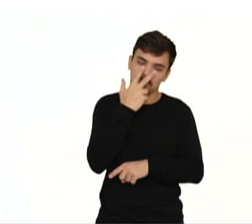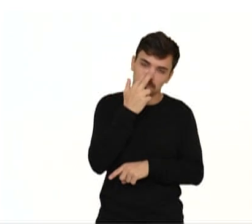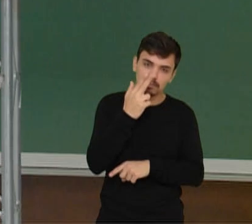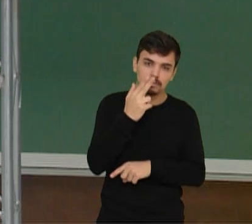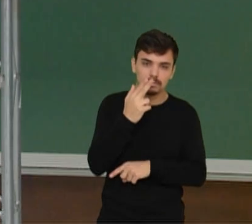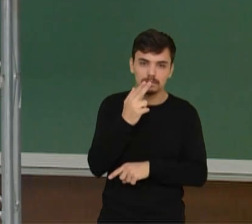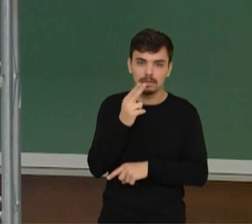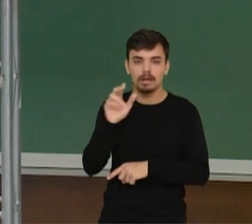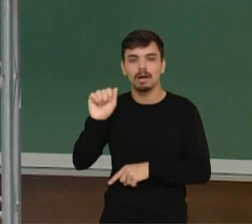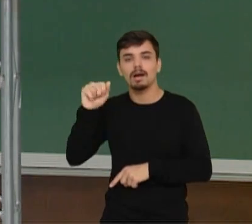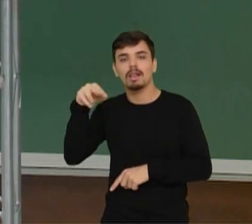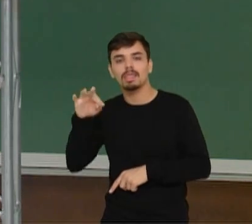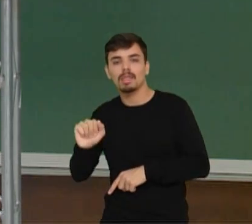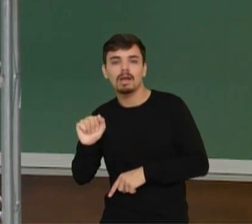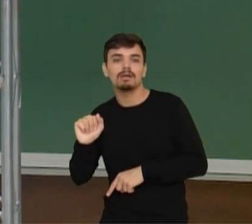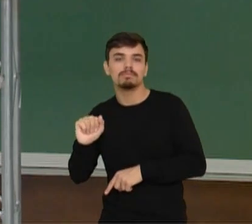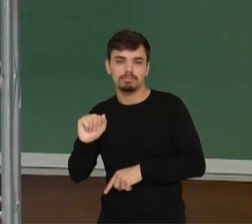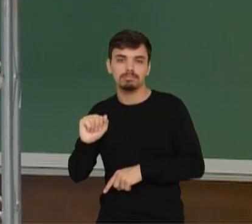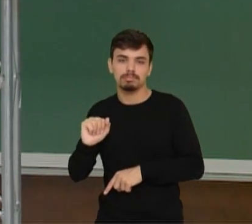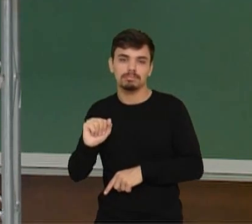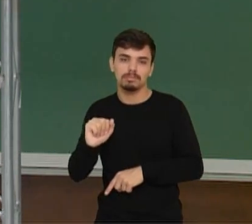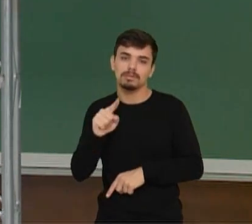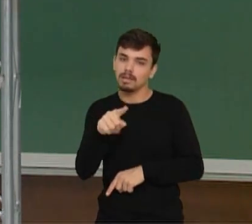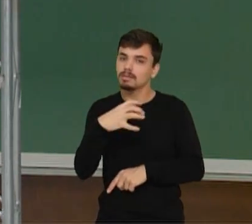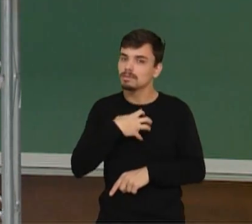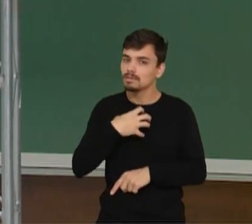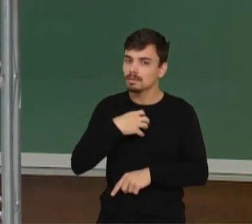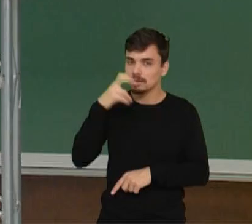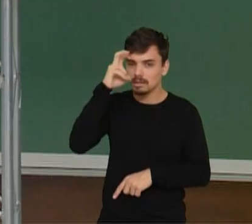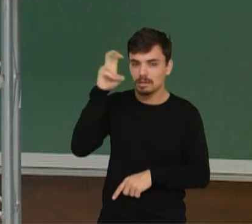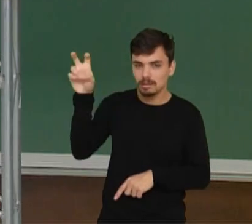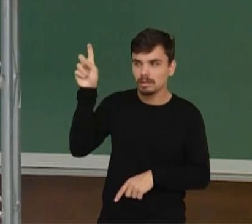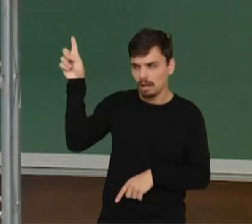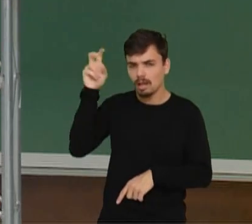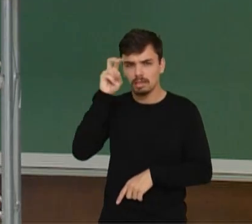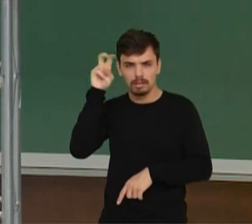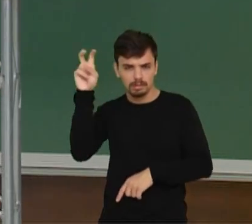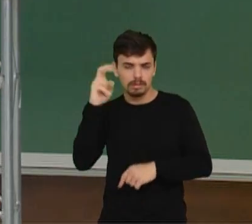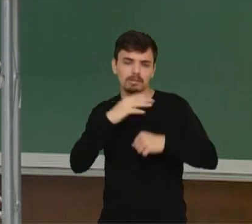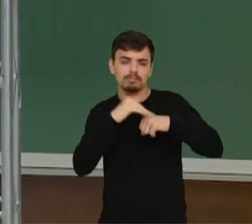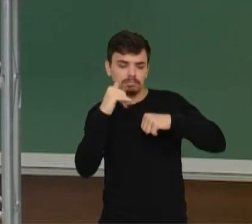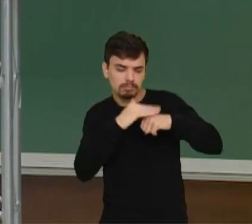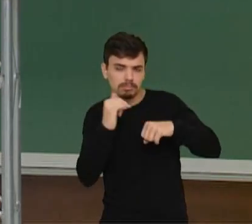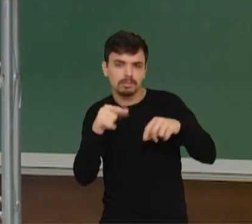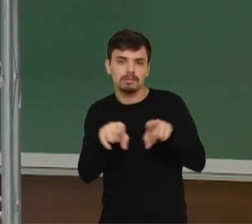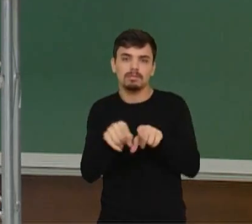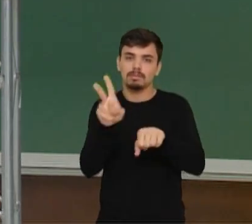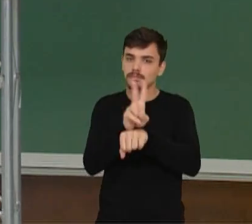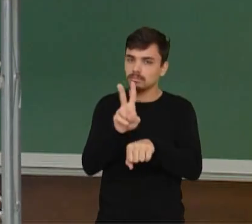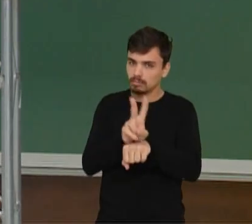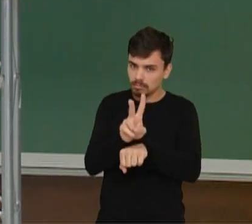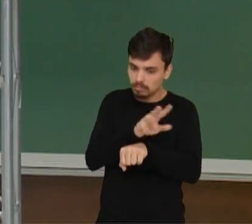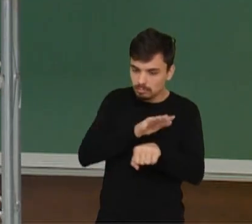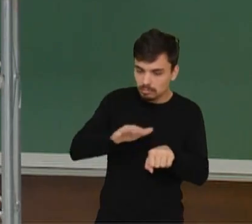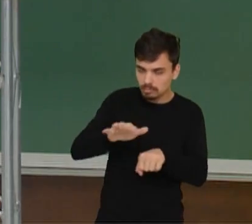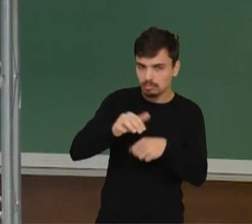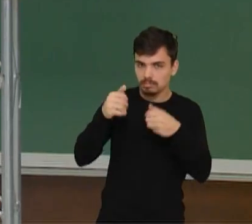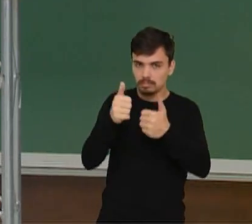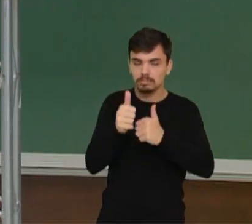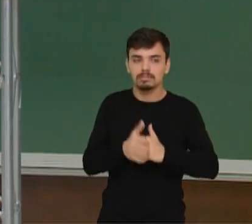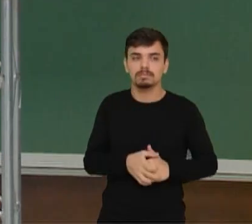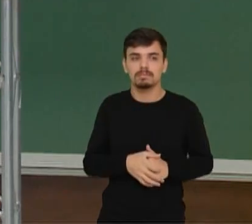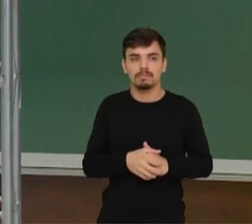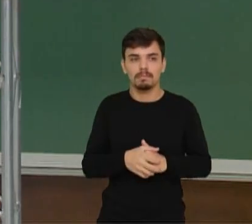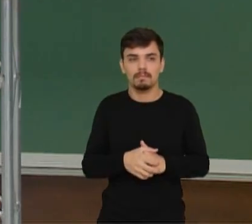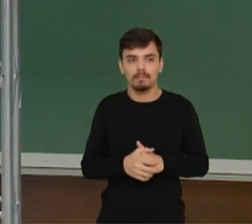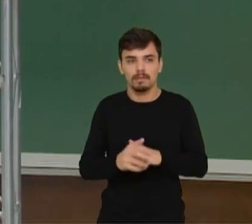chamar a pessoa de anta, se alguém te chamar assim, se sinta inteligente, porque é um animal muito inteligente, muito carinhoso, que tem cuidado parental bem bonito com os filhotes, tá?